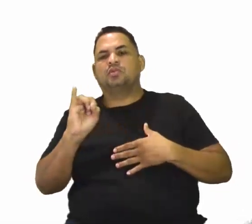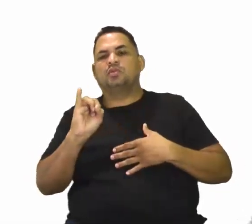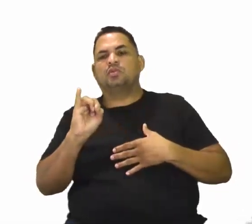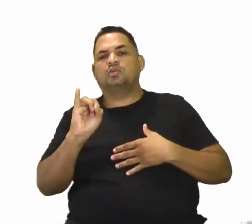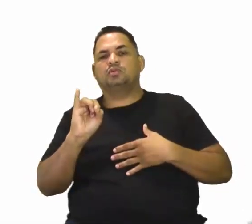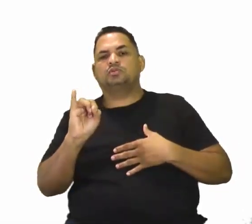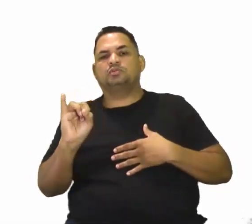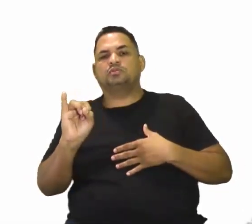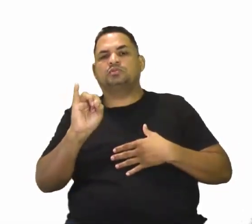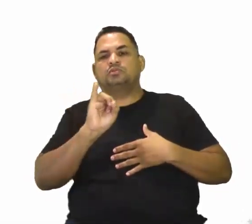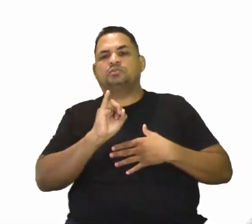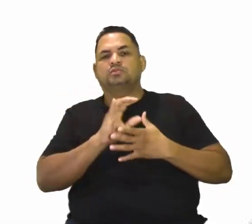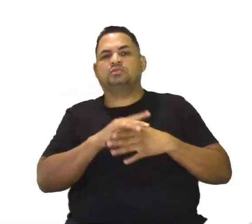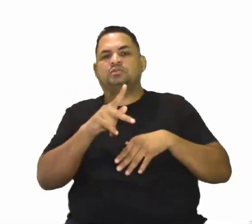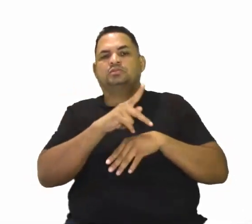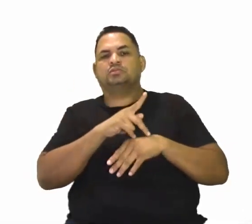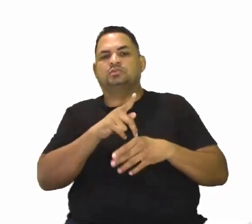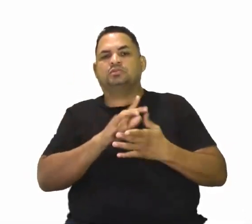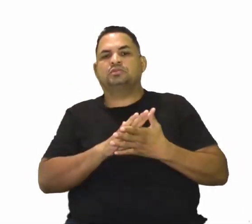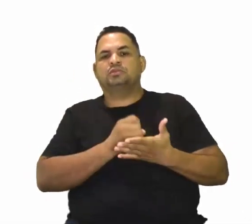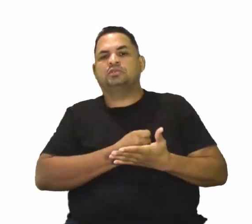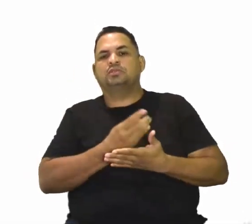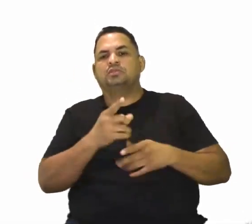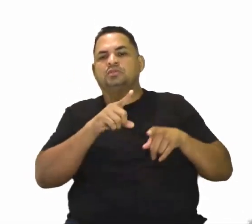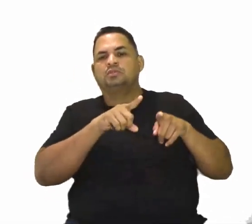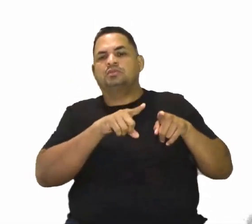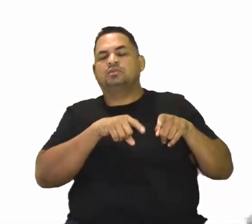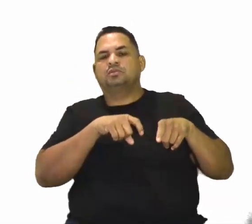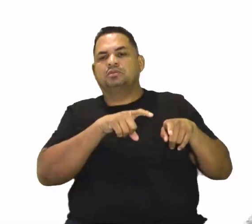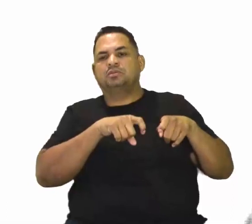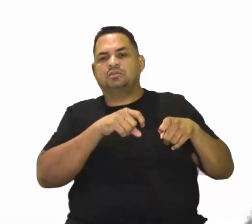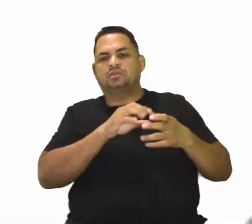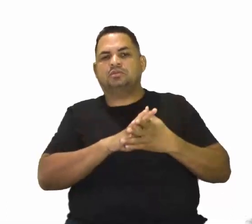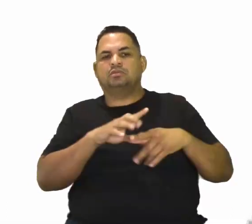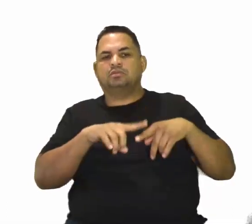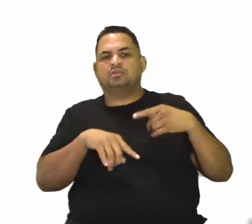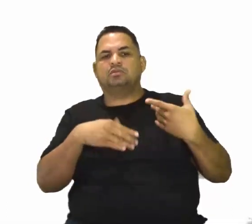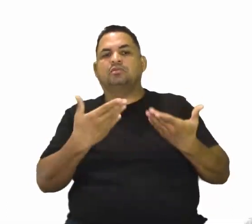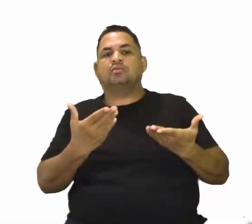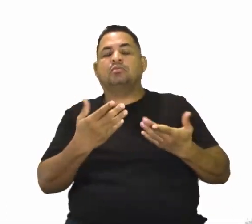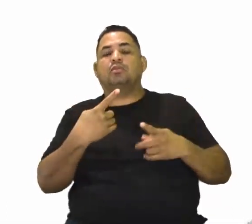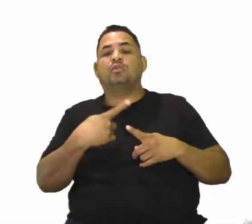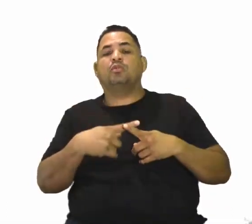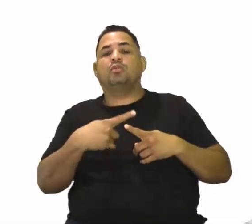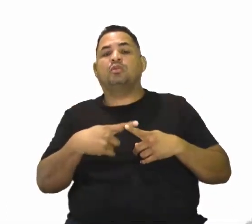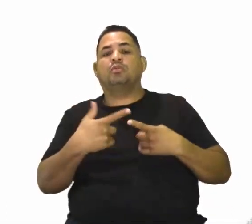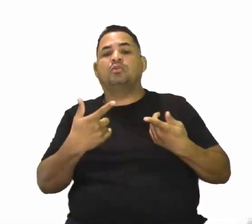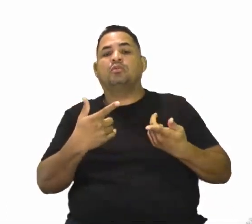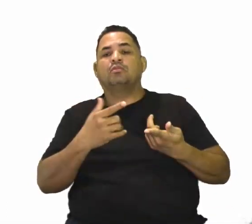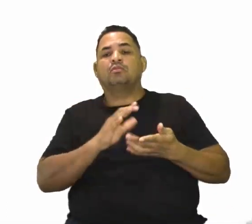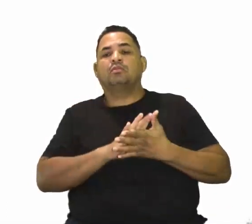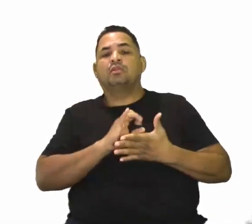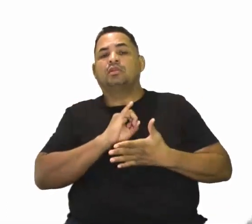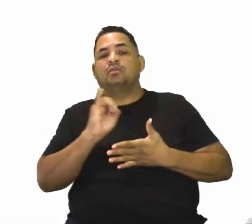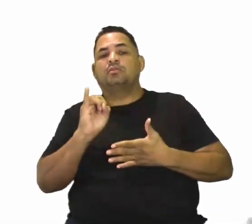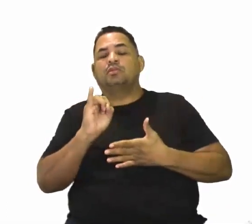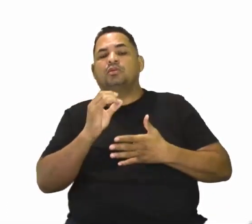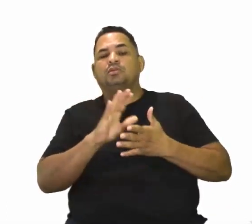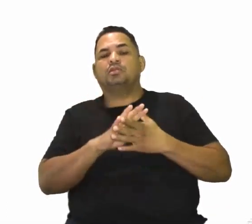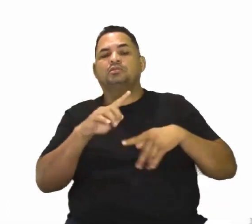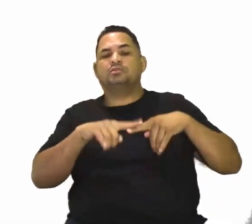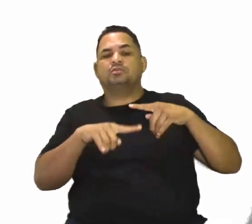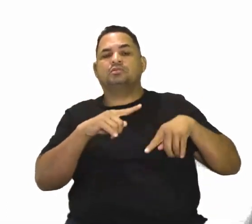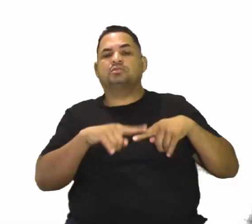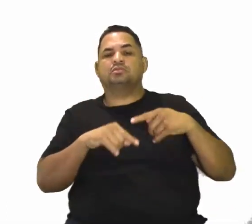grande quantidade de produtos agrícolas e matérias-primas. Quais os motivos que levaram o Japão a importar esses produtos